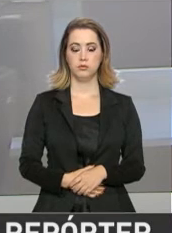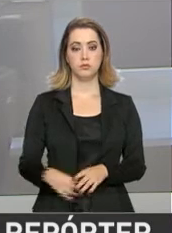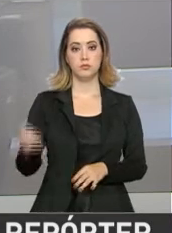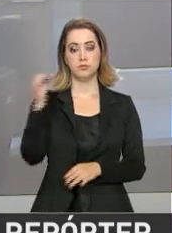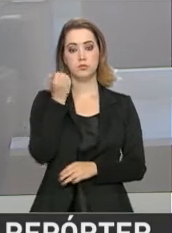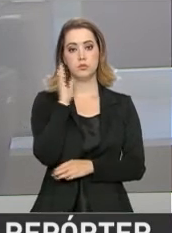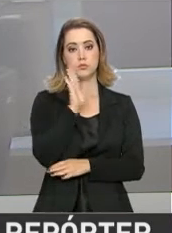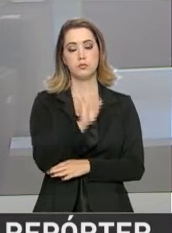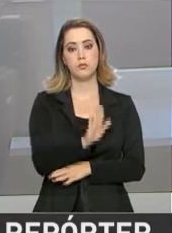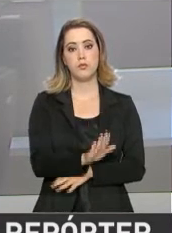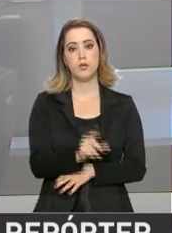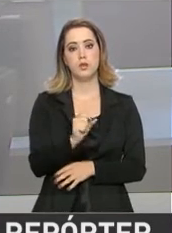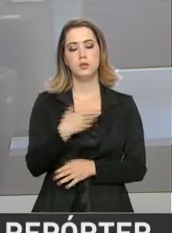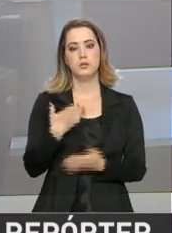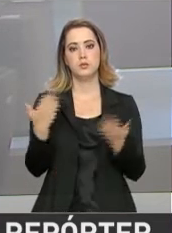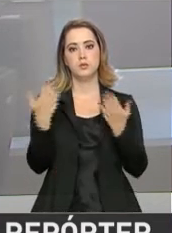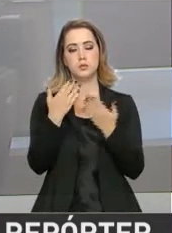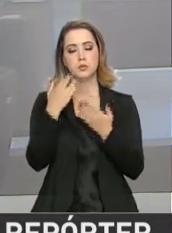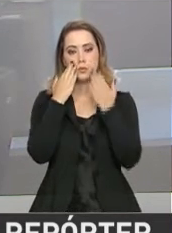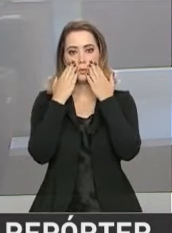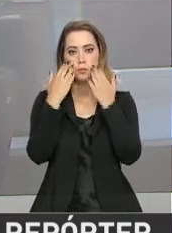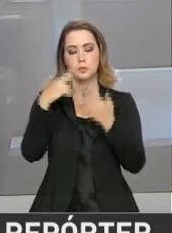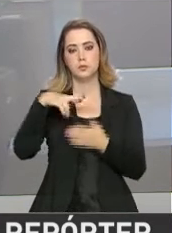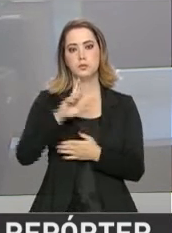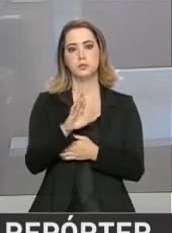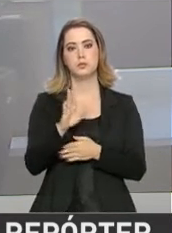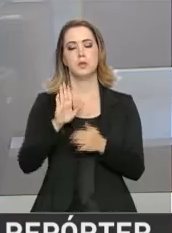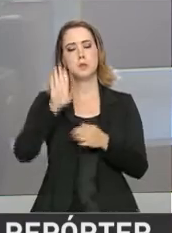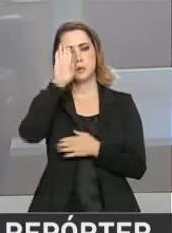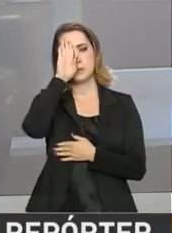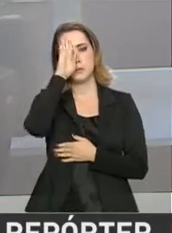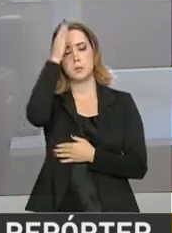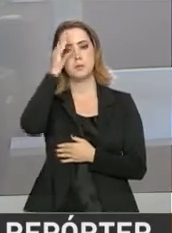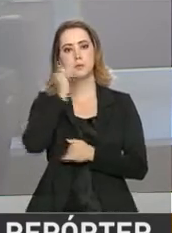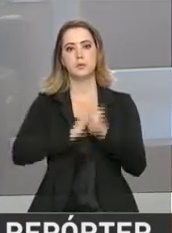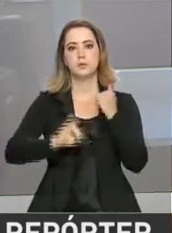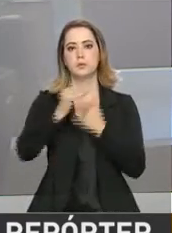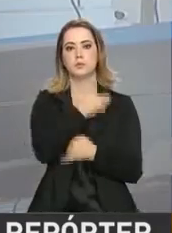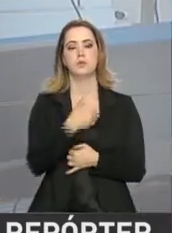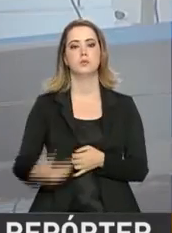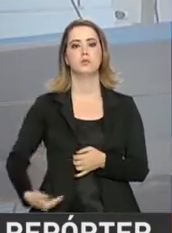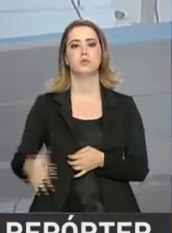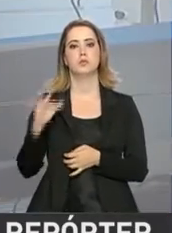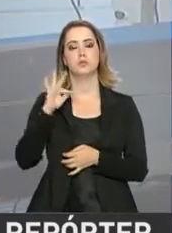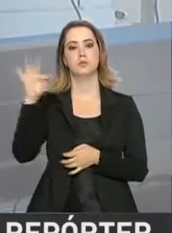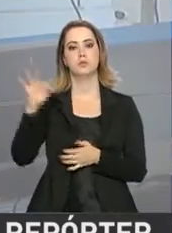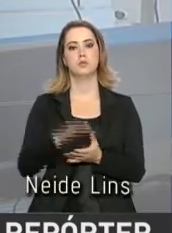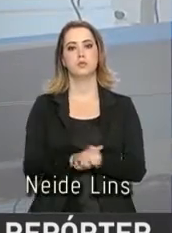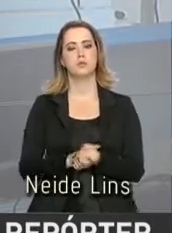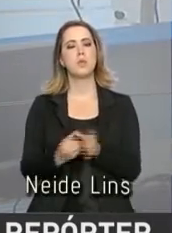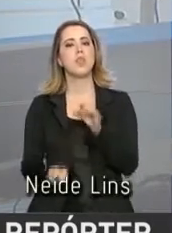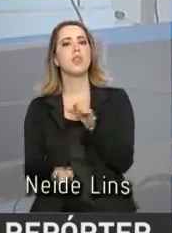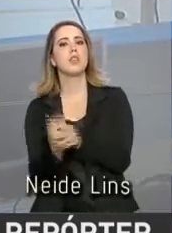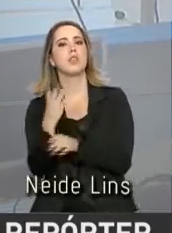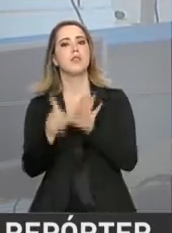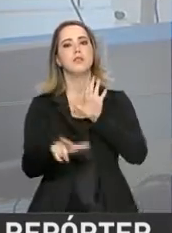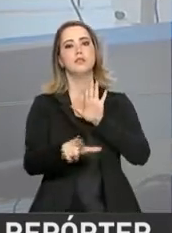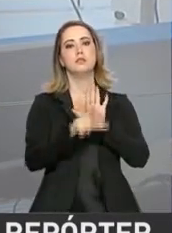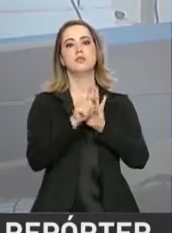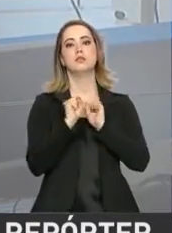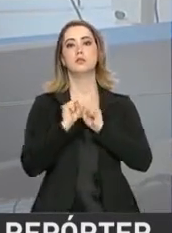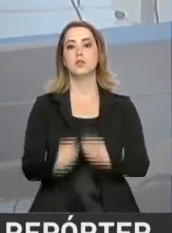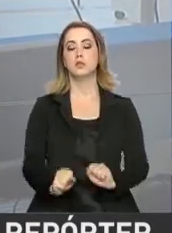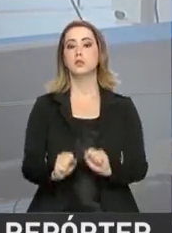Olá, boa tarde. Estamos de volta com o repórter NBR e as principais notícias do governo federal. Criar leis para permitir que